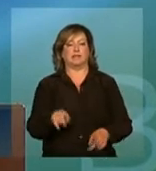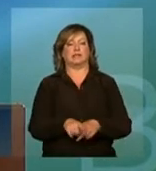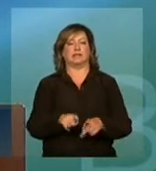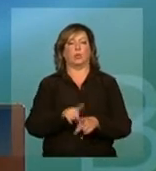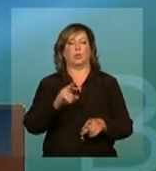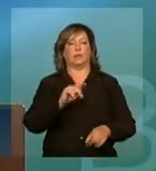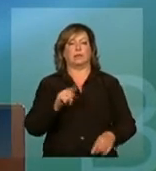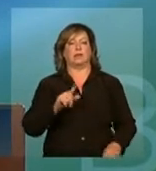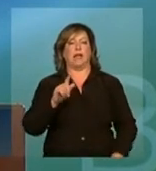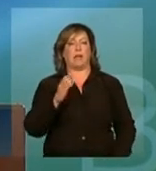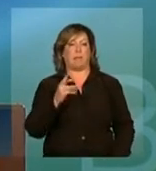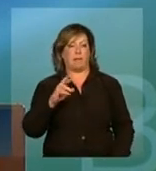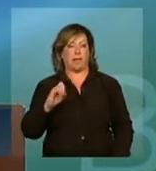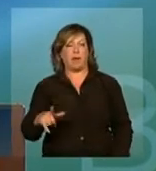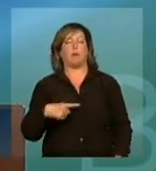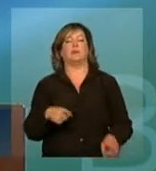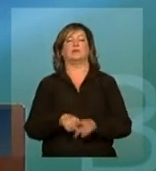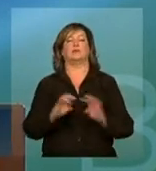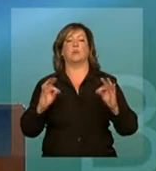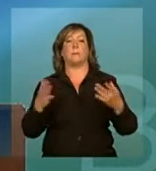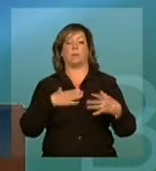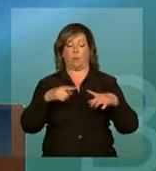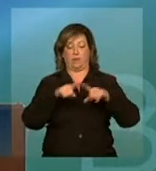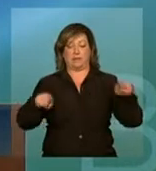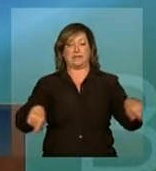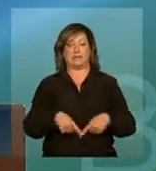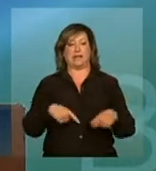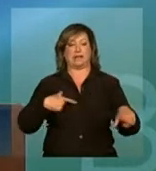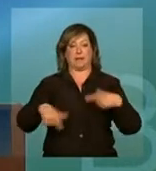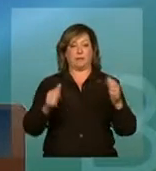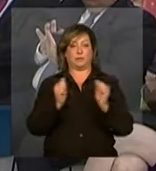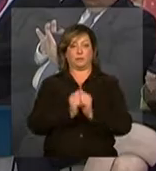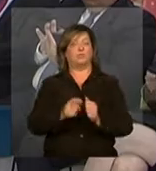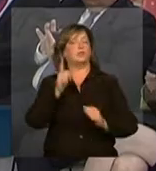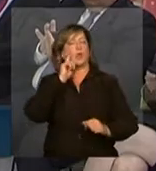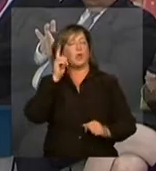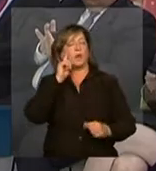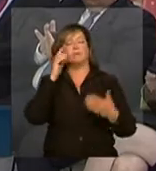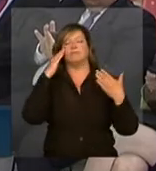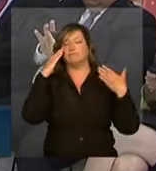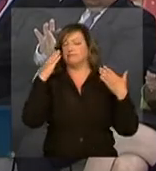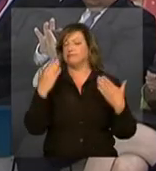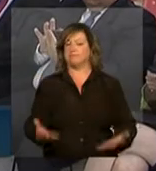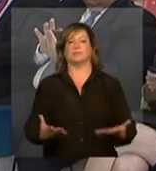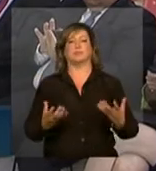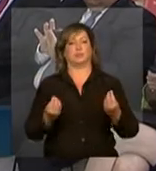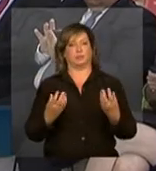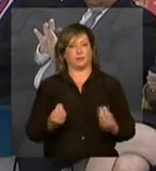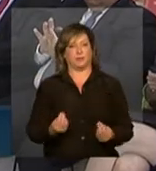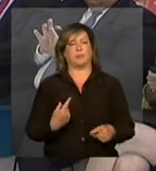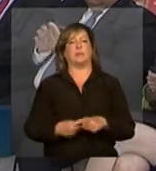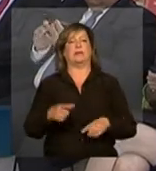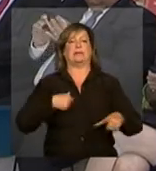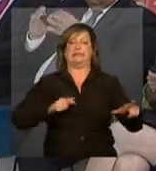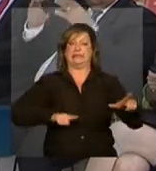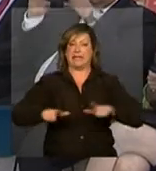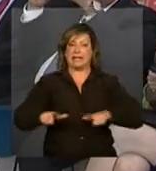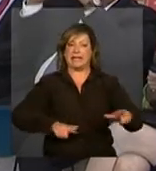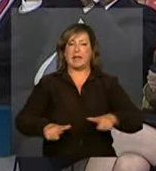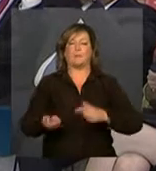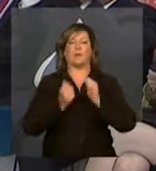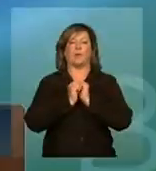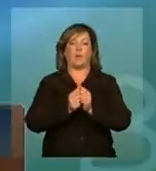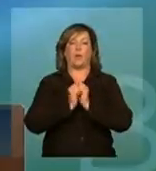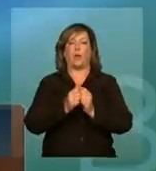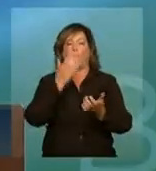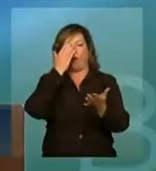Alberto, Gabriel e a equipe de meu gabinete que conviveram comigo no dia a dia. Meu muito obrigada pelo trabalho,